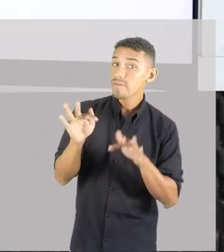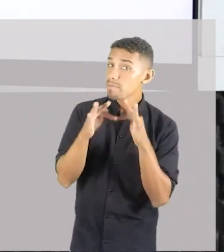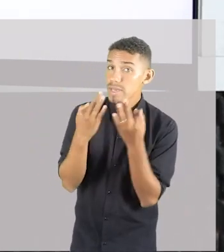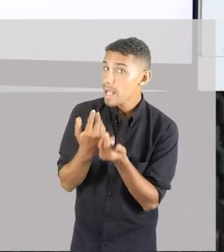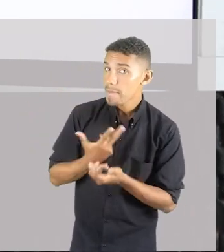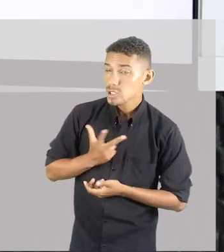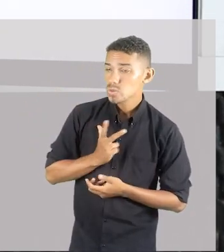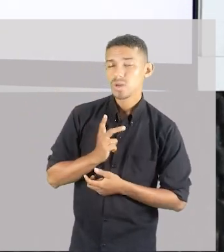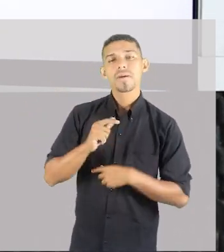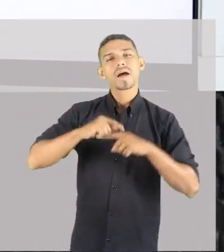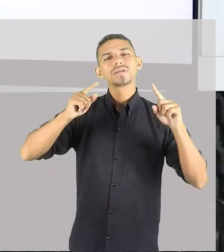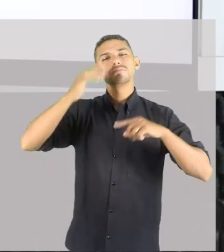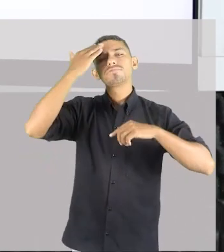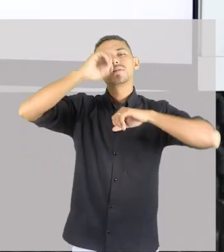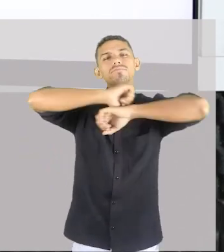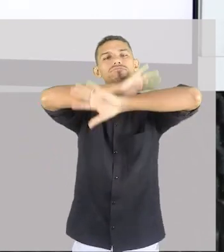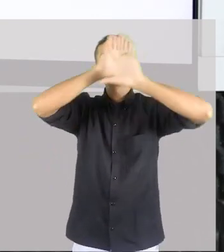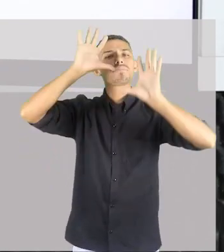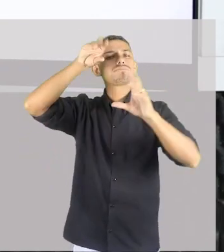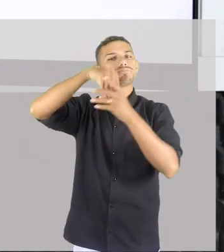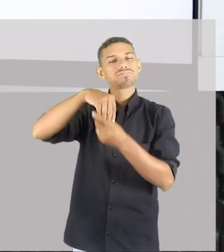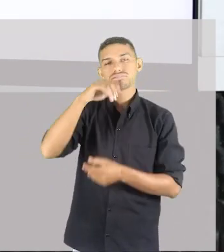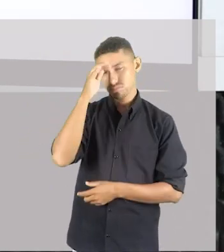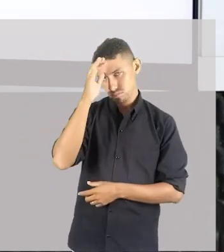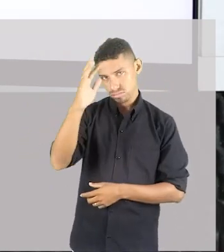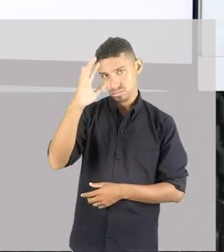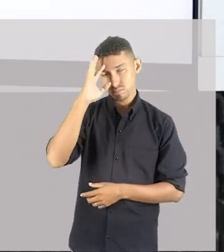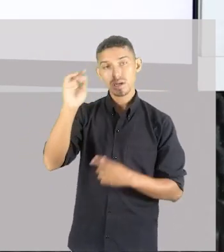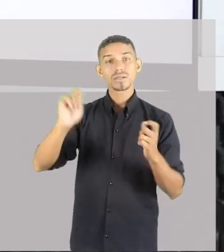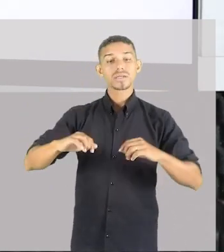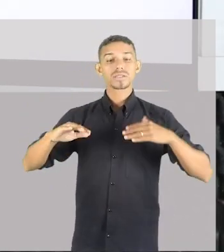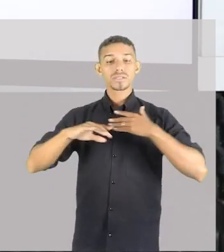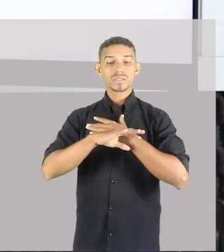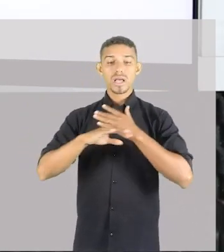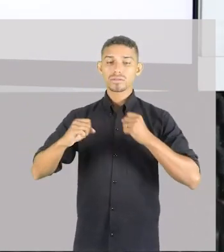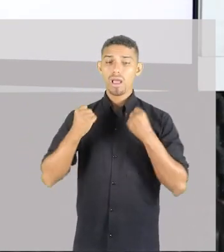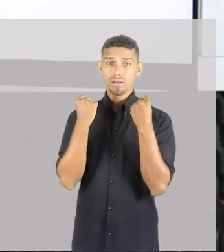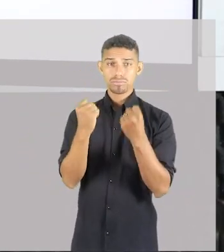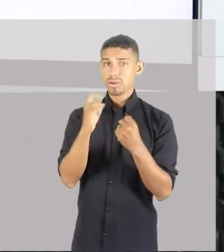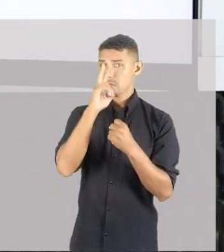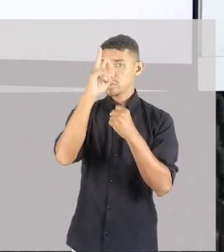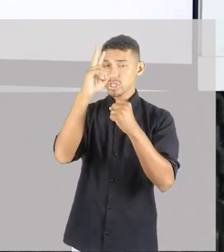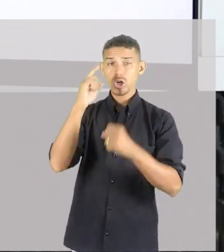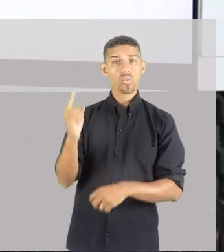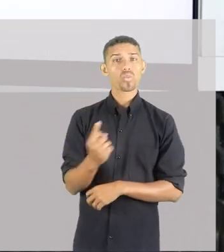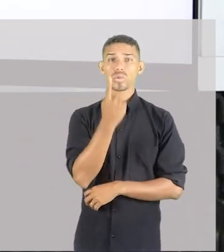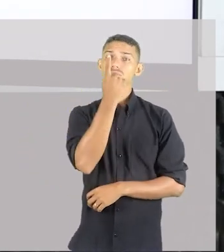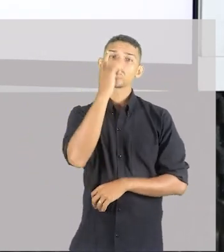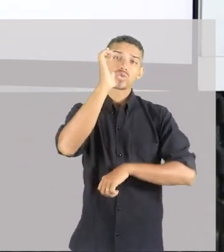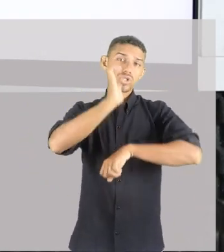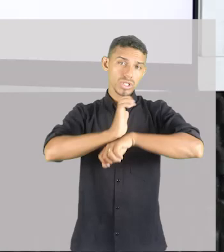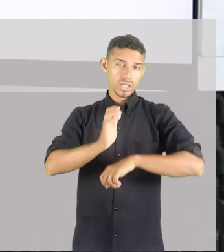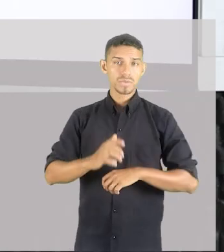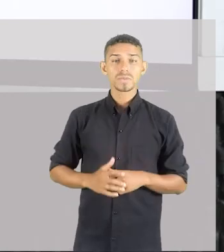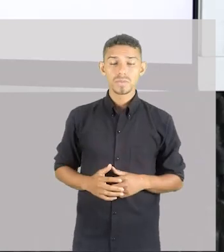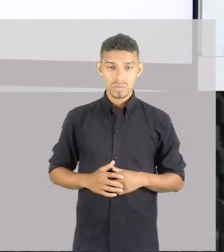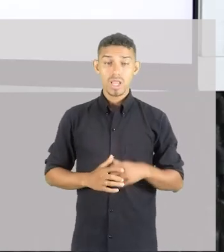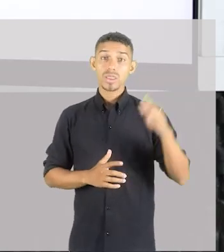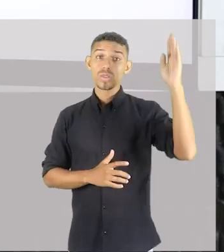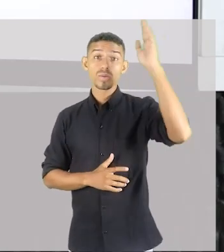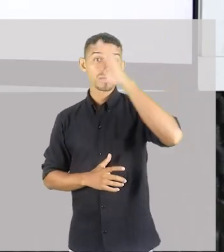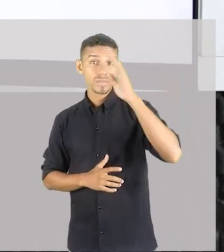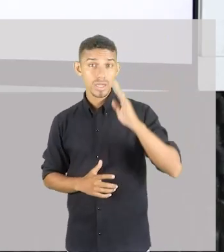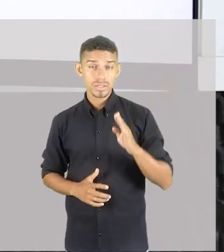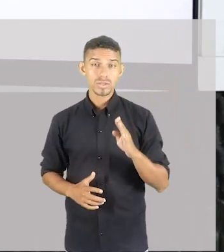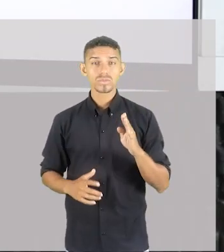você entender sua própria história como integrante da cidade, do local. A gente tem um potencial único no estado, né, no